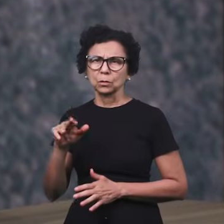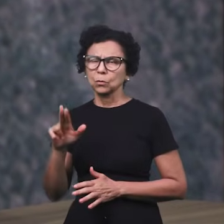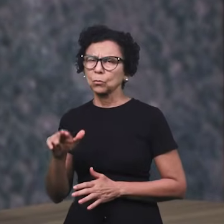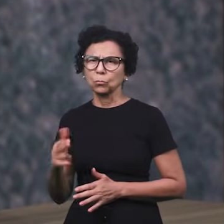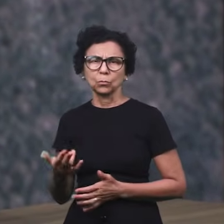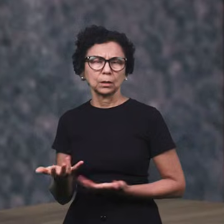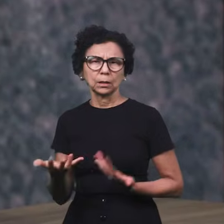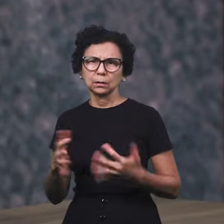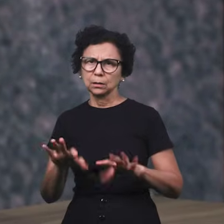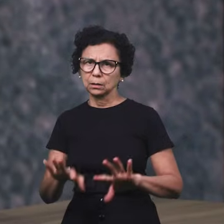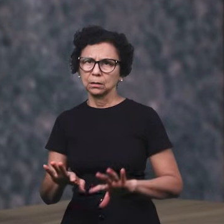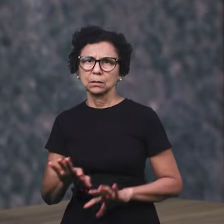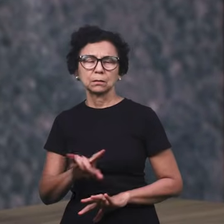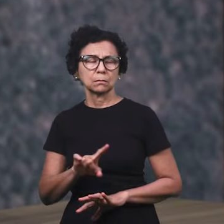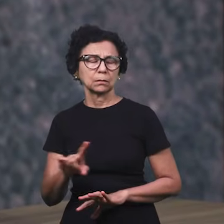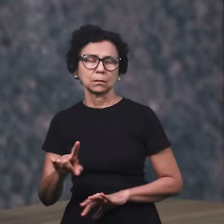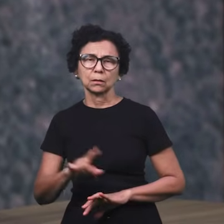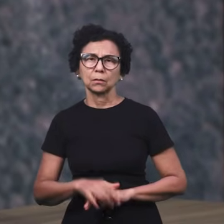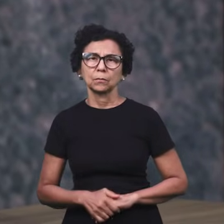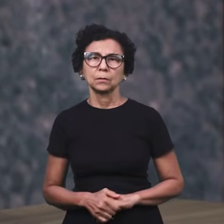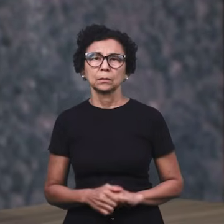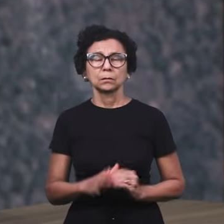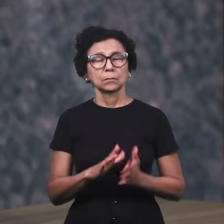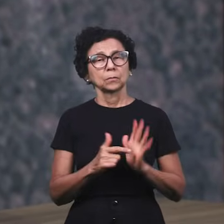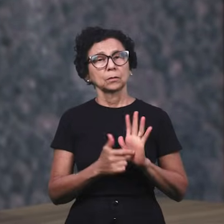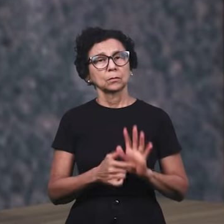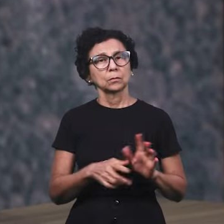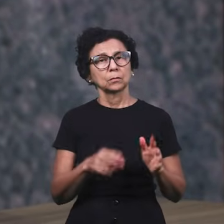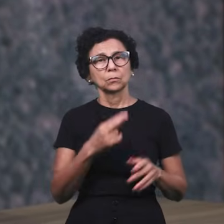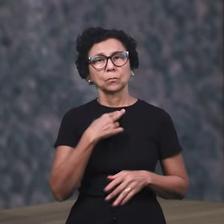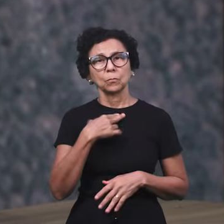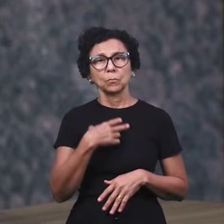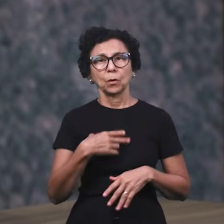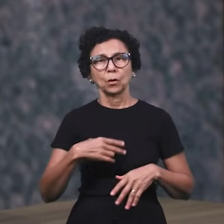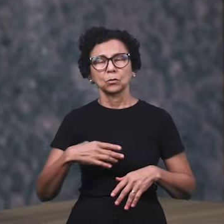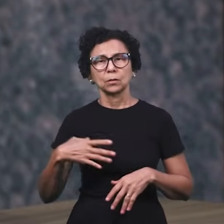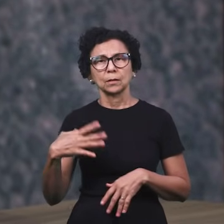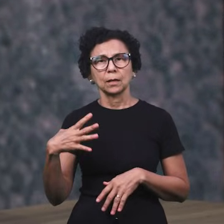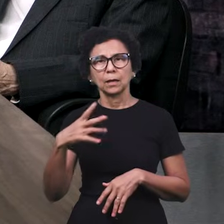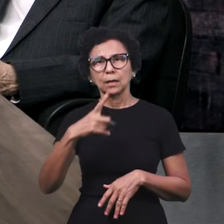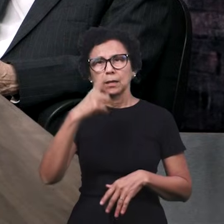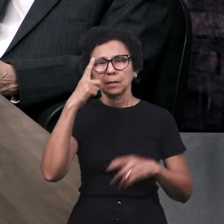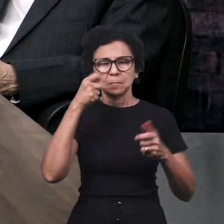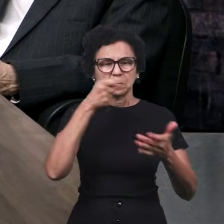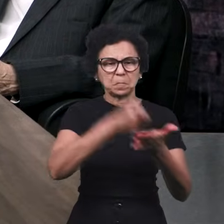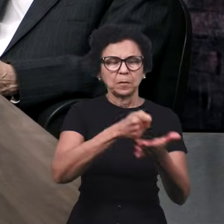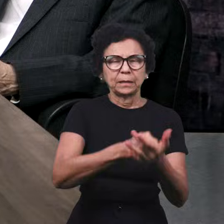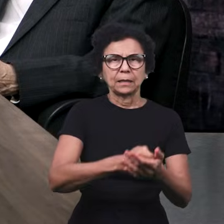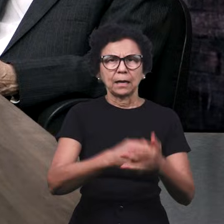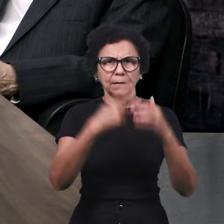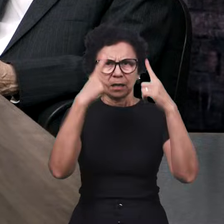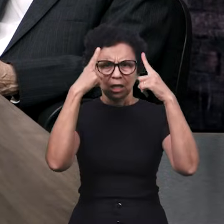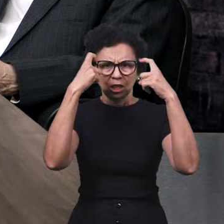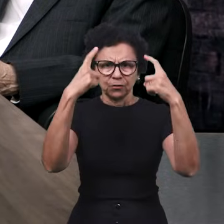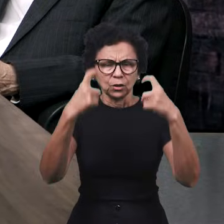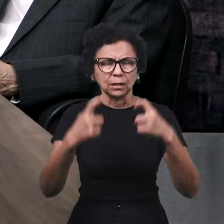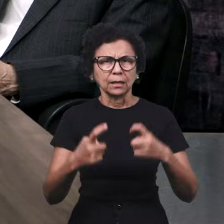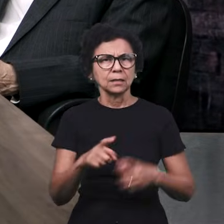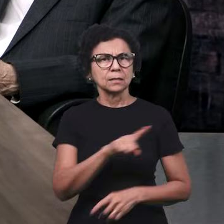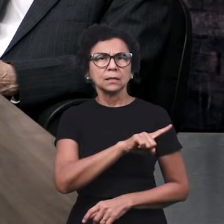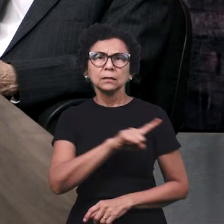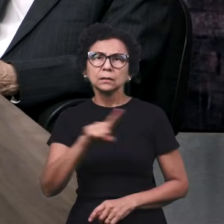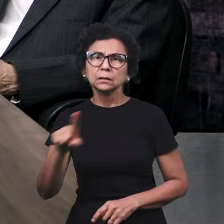e a própria palavra de Deus, como lemos, diz: não por força nem por violência. Foi uma utilização lamentável do nome de